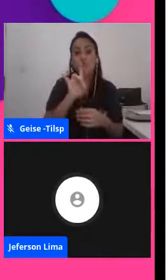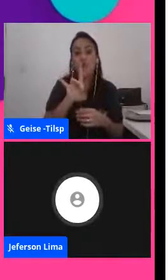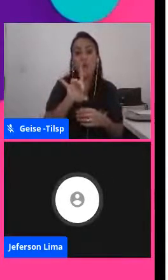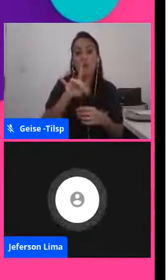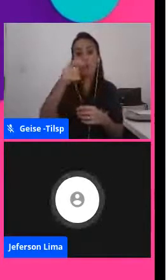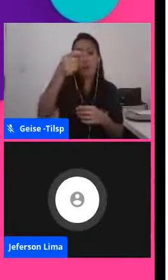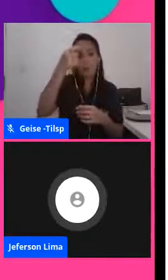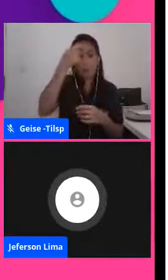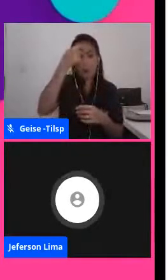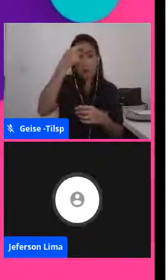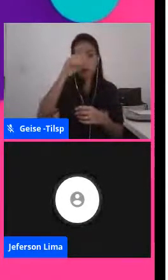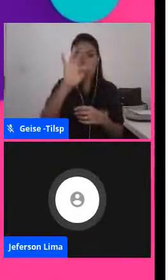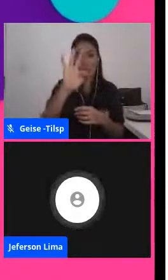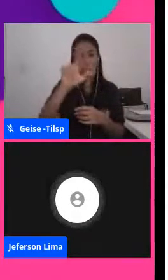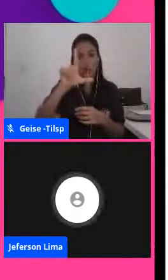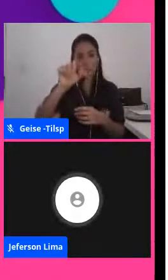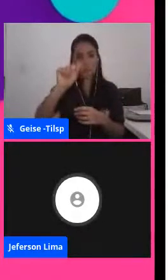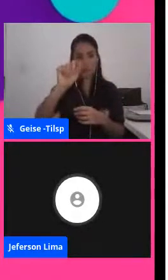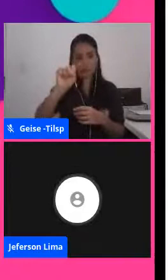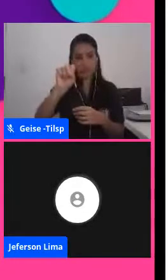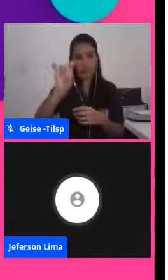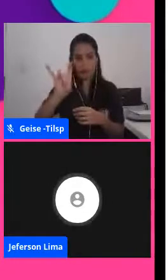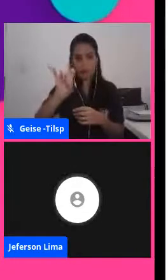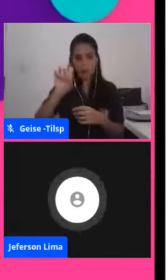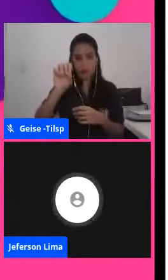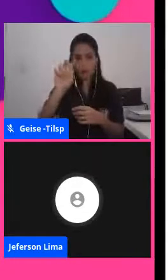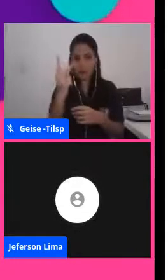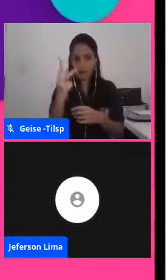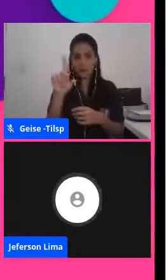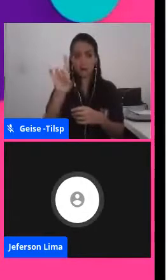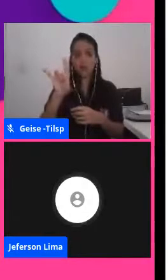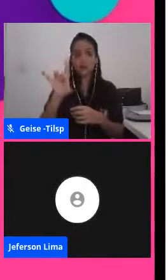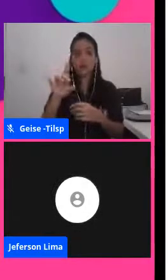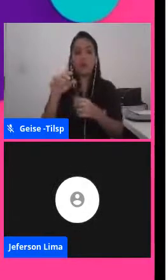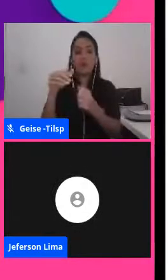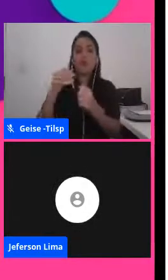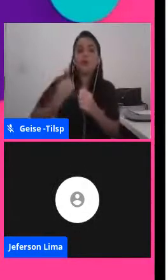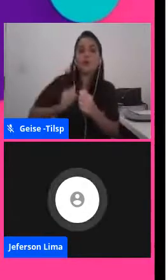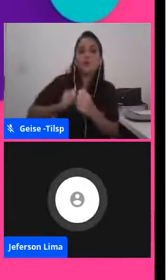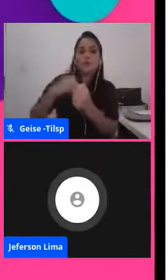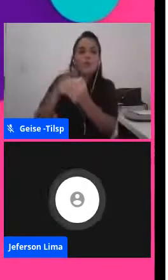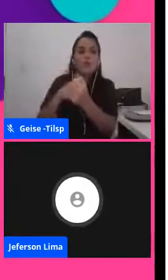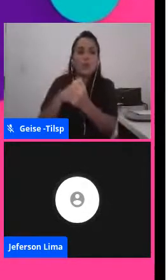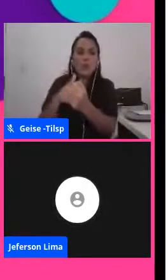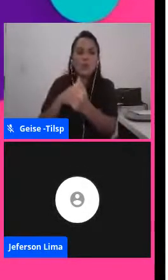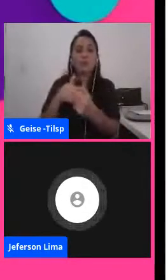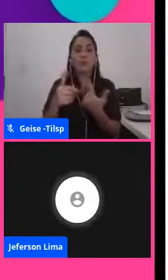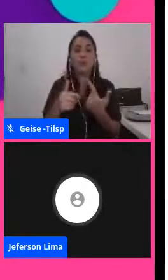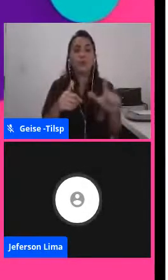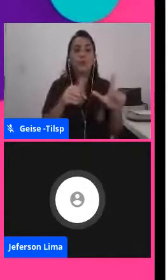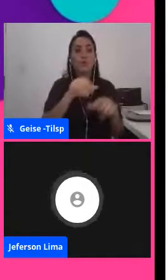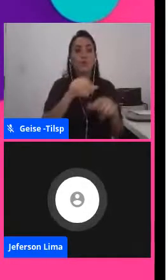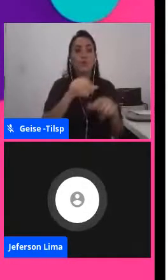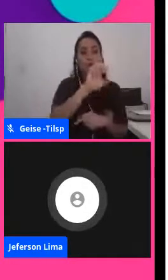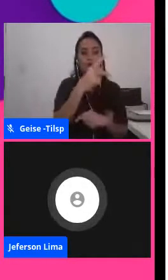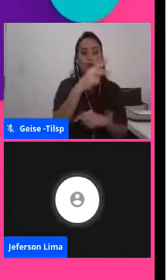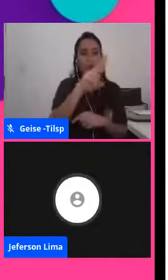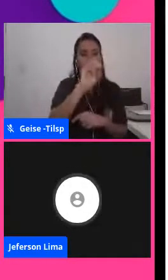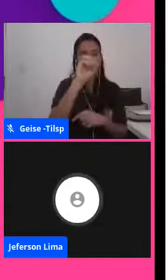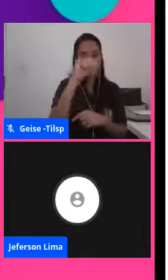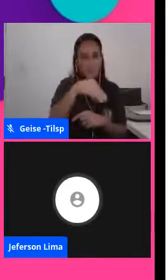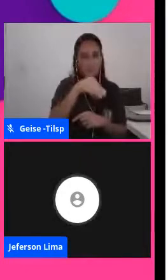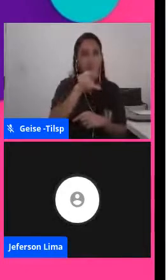e usar a memória EEPROM, que a gente pode estar reprogramando ali diversas vezes, né, para geralmente